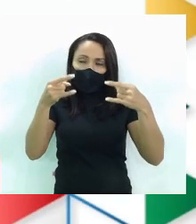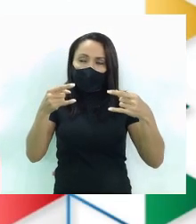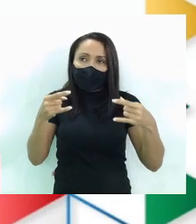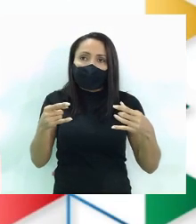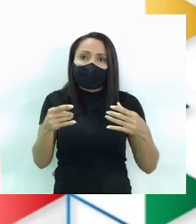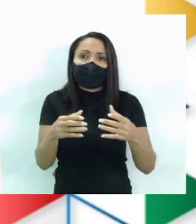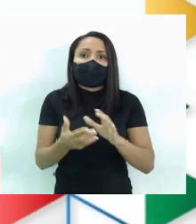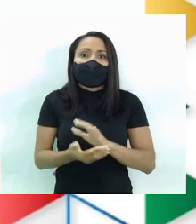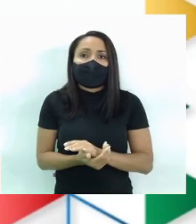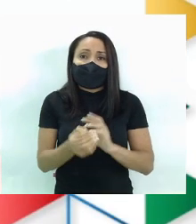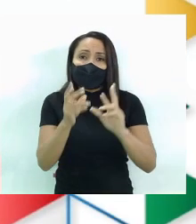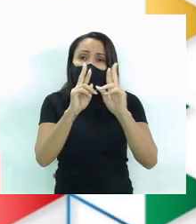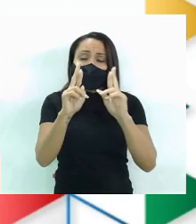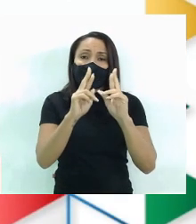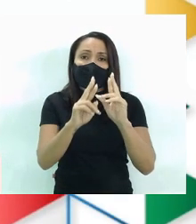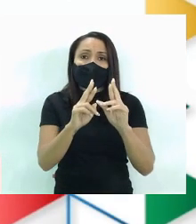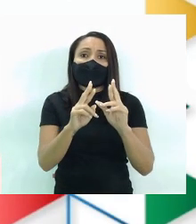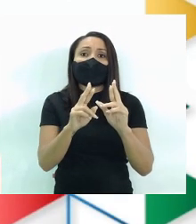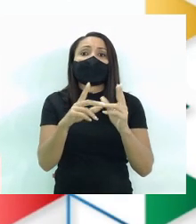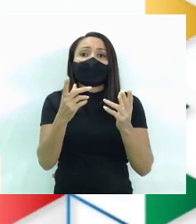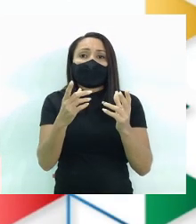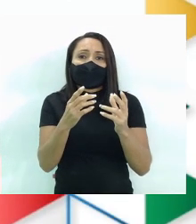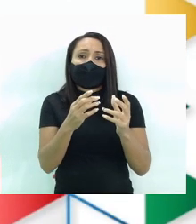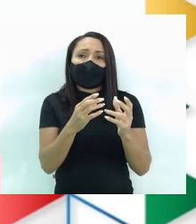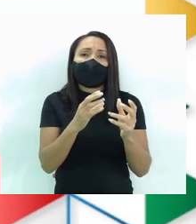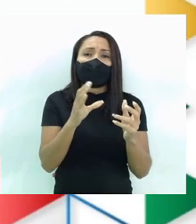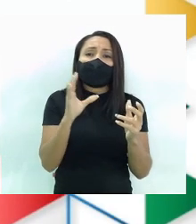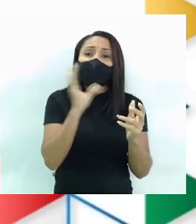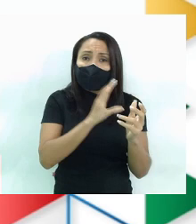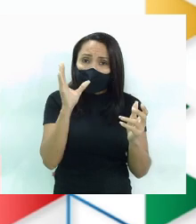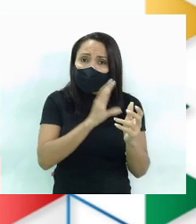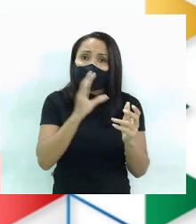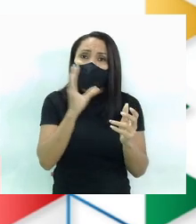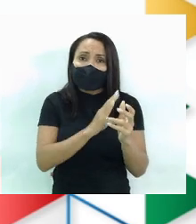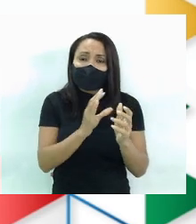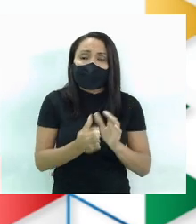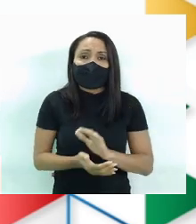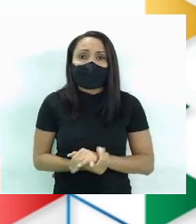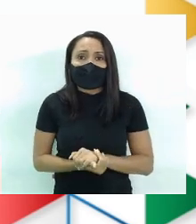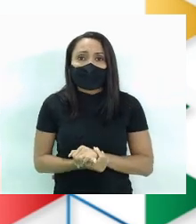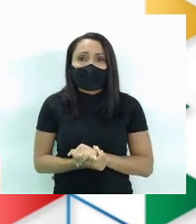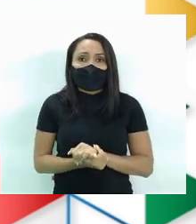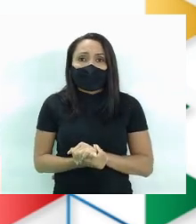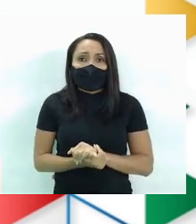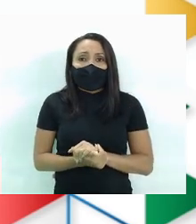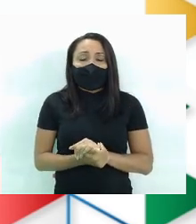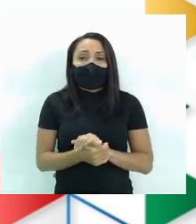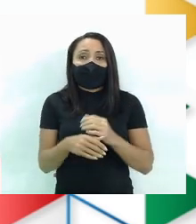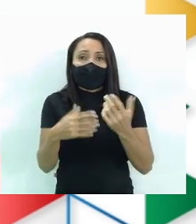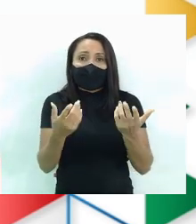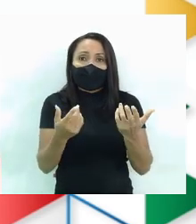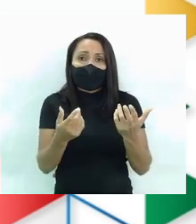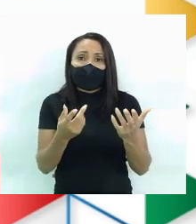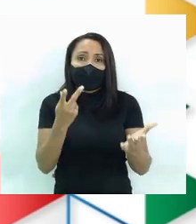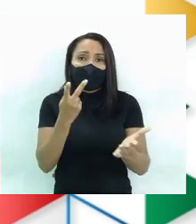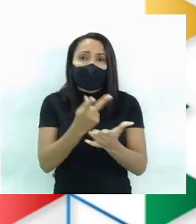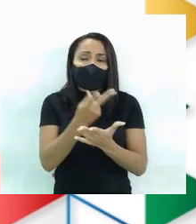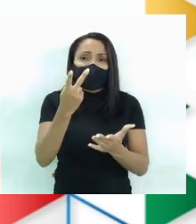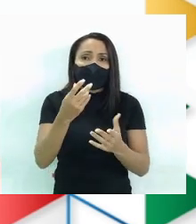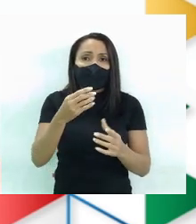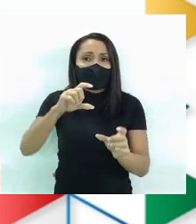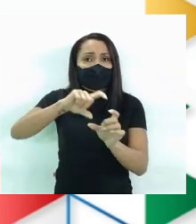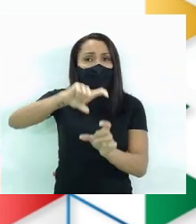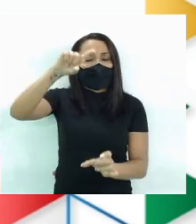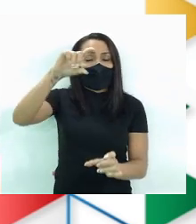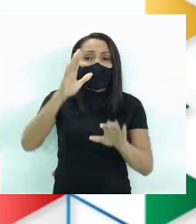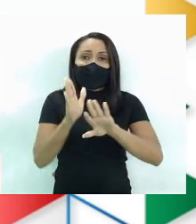ser uma resposta rápida e involuntária, não, resposta involuntária e realizada pela medula de maneira independente,